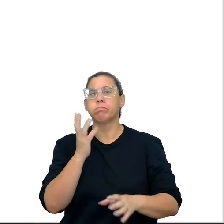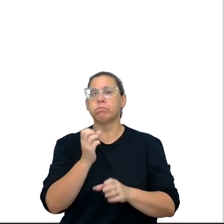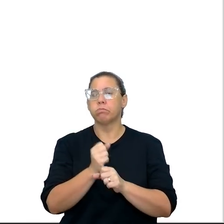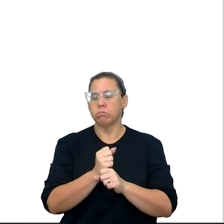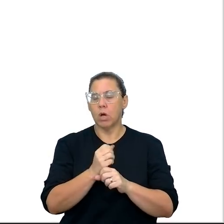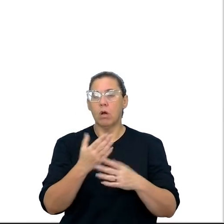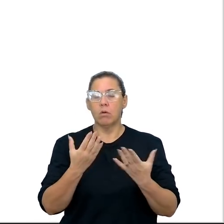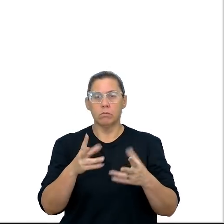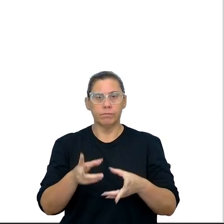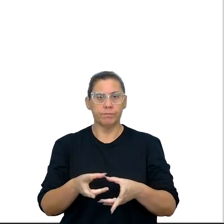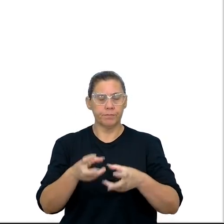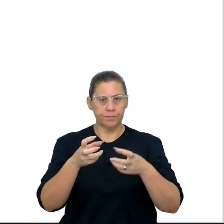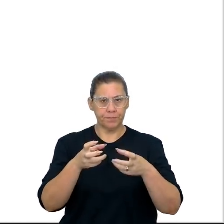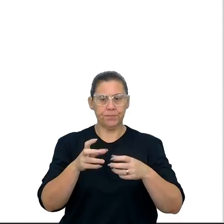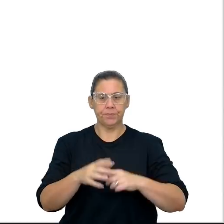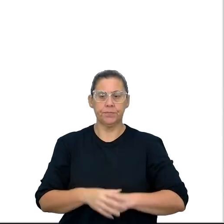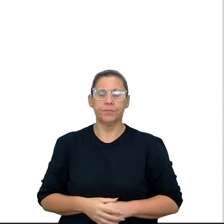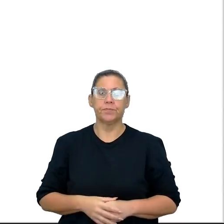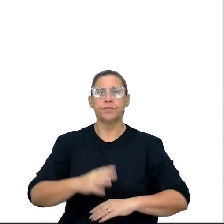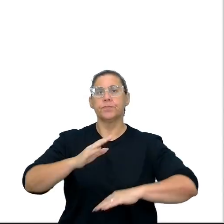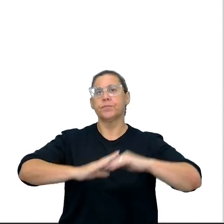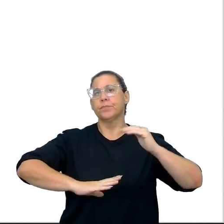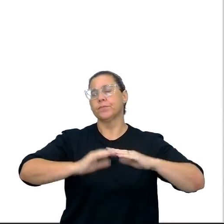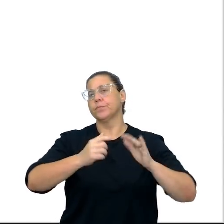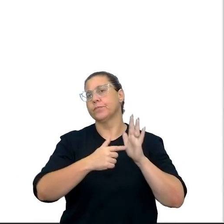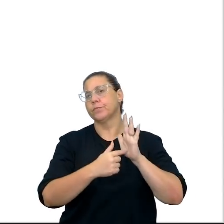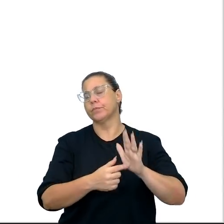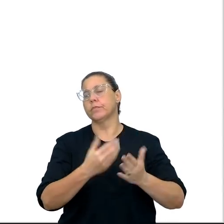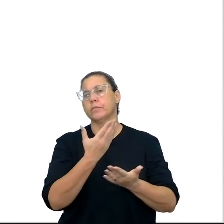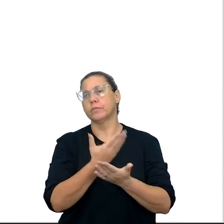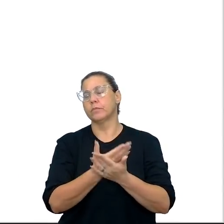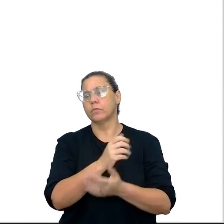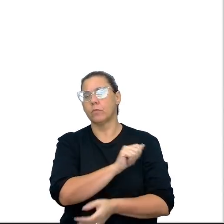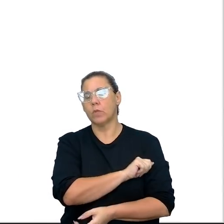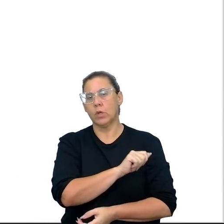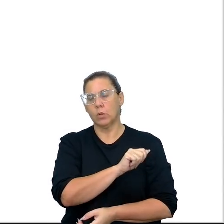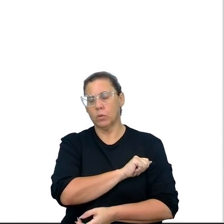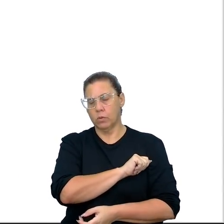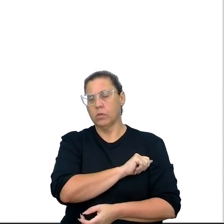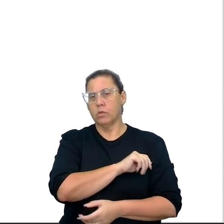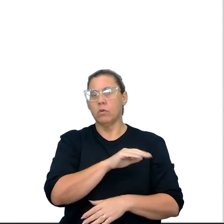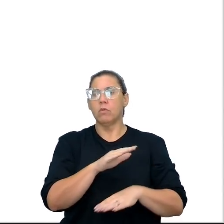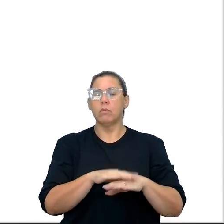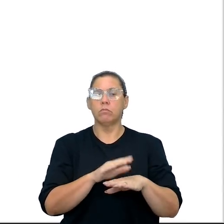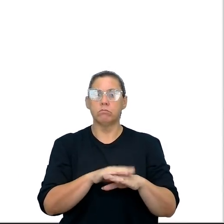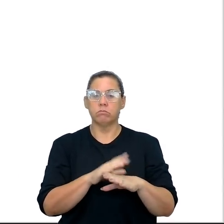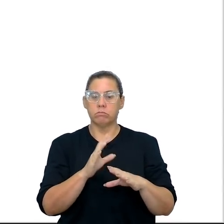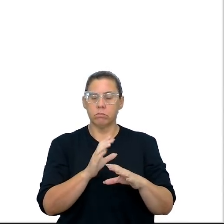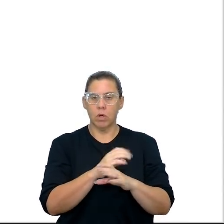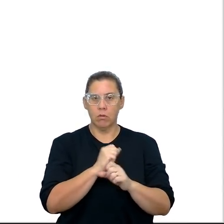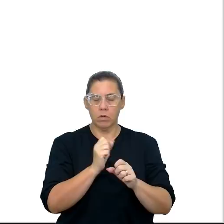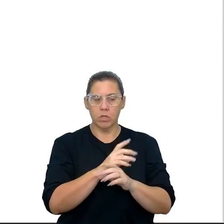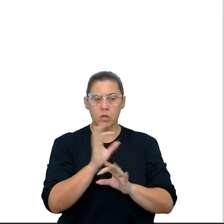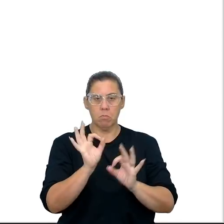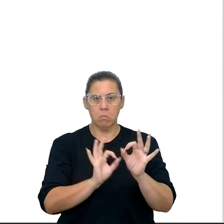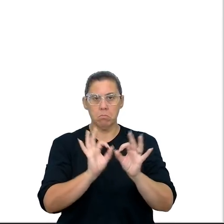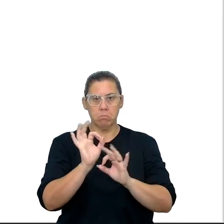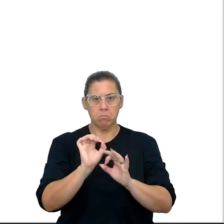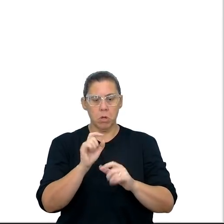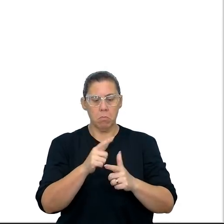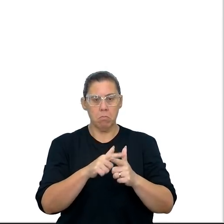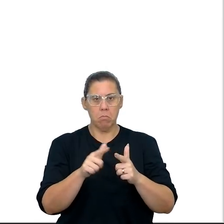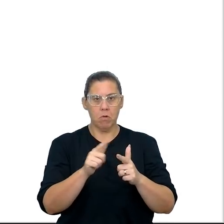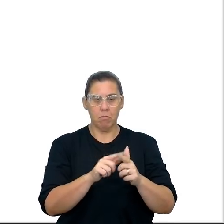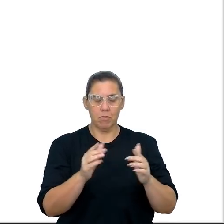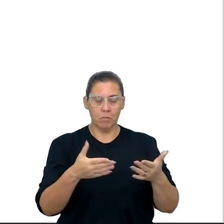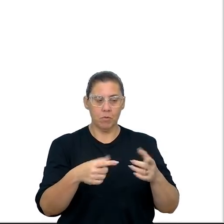podemos observar, a habilidade ela indica que os estudantes eles irão resolver e elaborar problemas relacionados